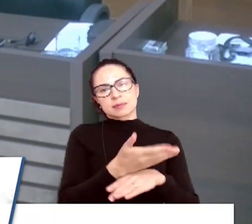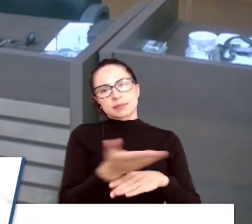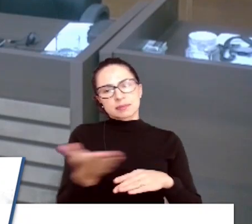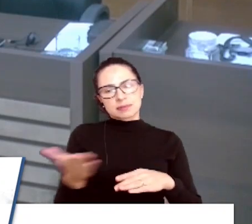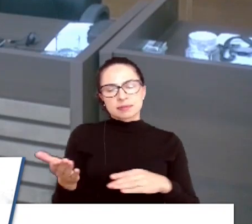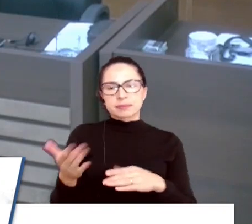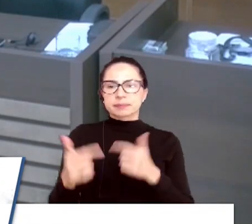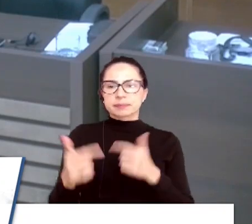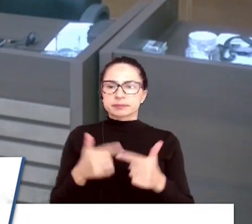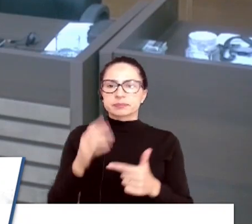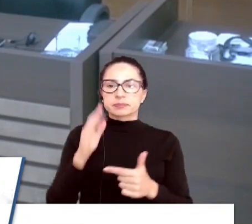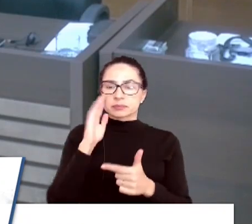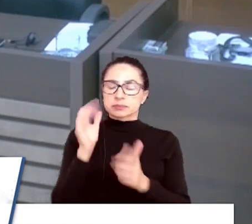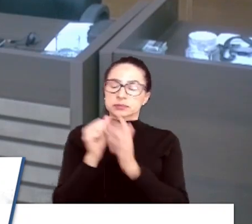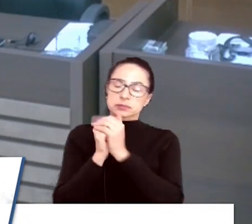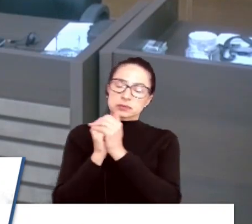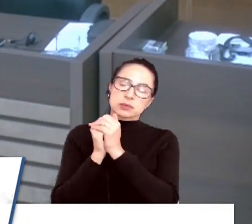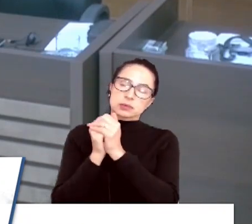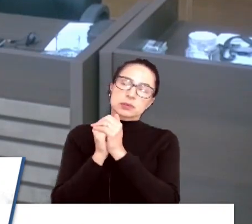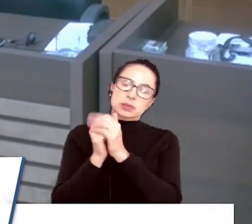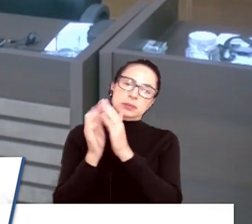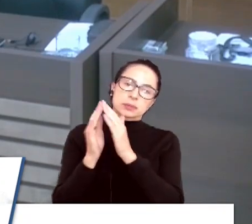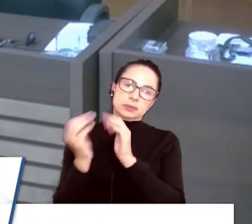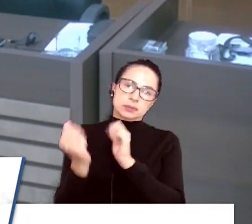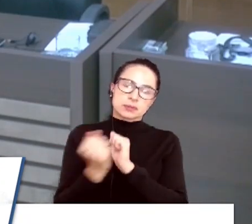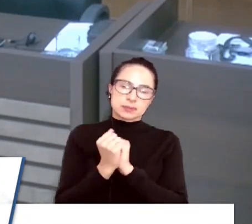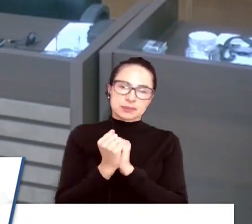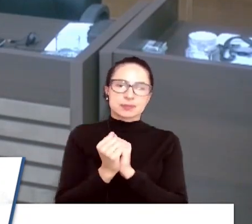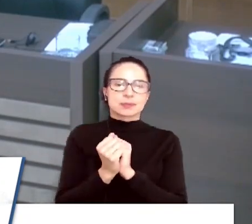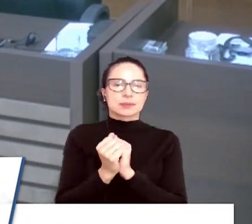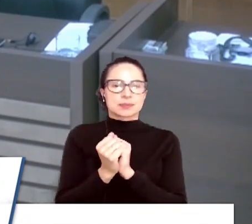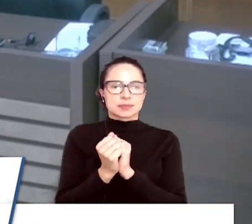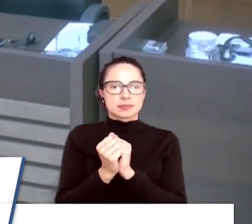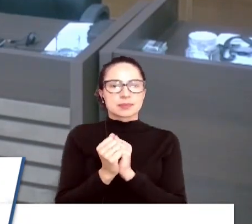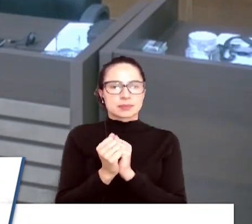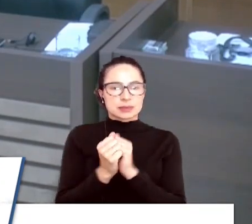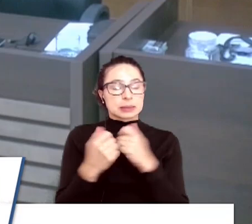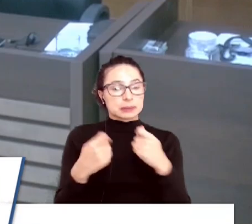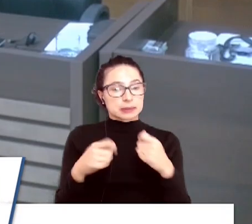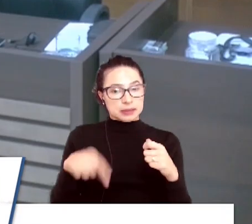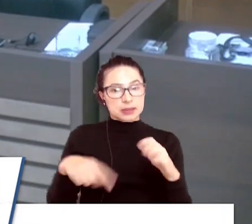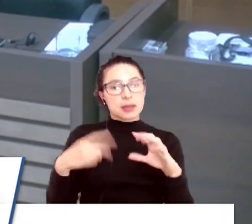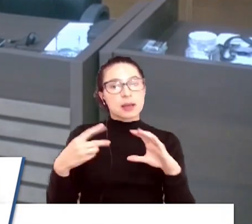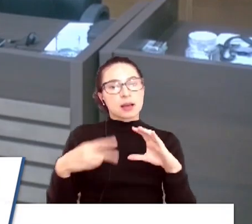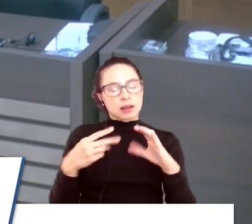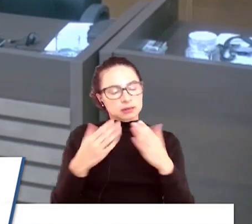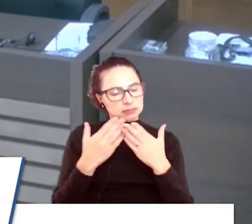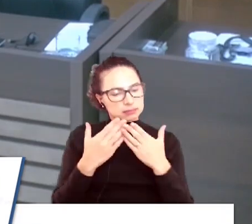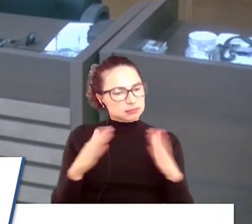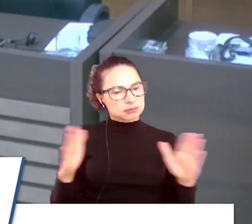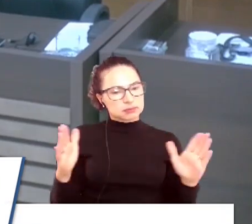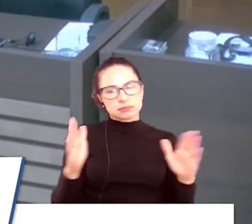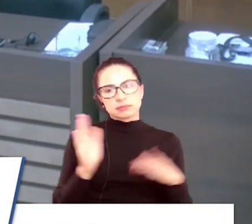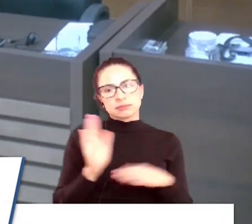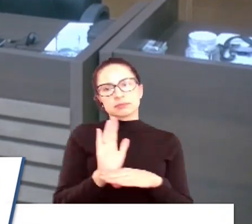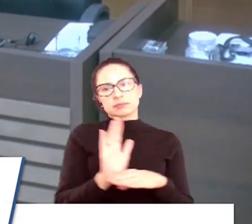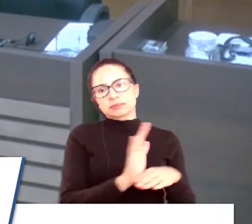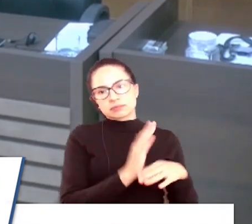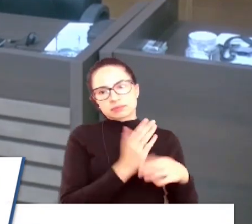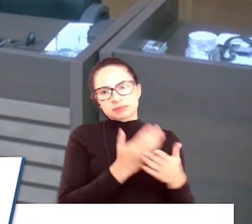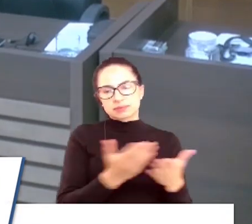principalmente por suas orações com a gente. E no que precisar, a Câmara Municipal está sempre de porta aberta a todos